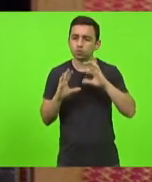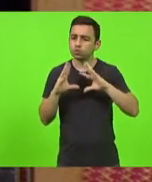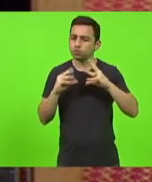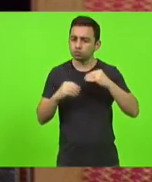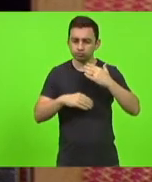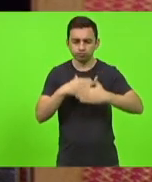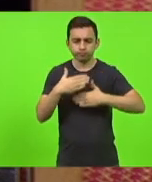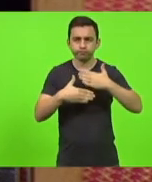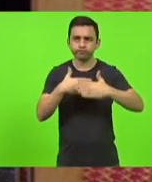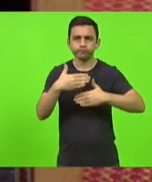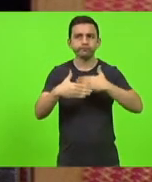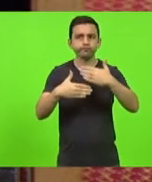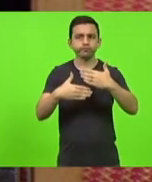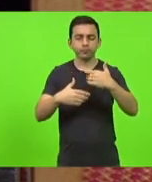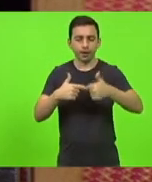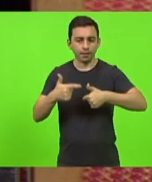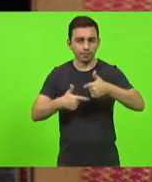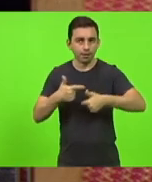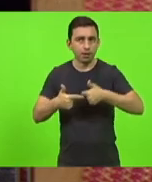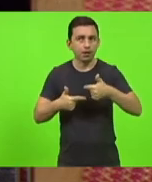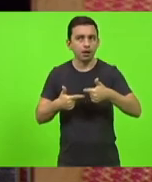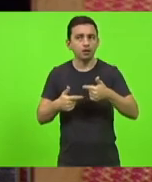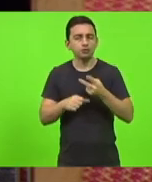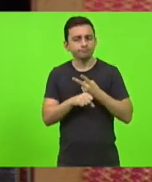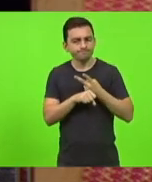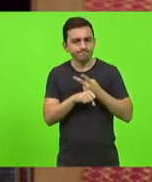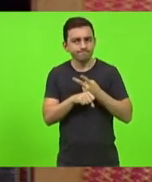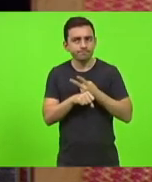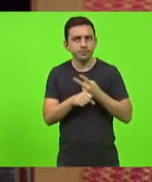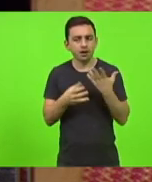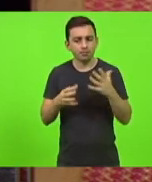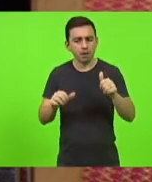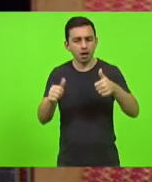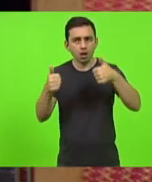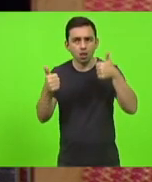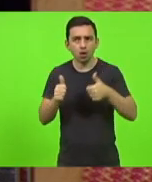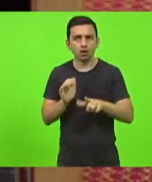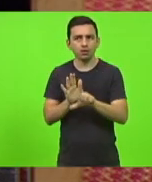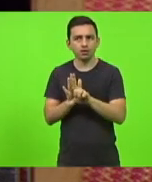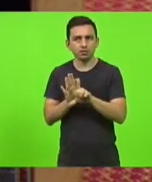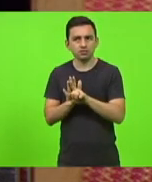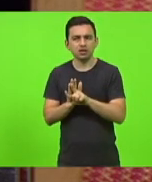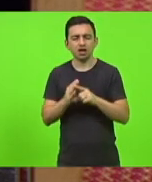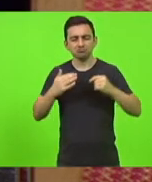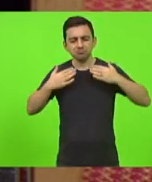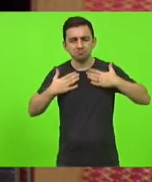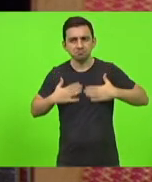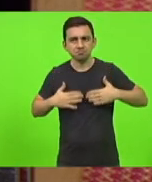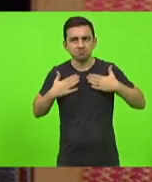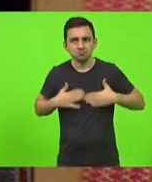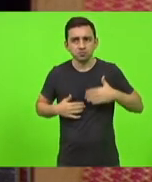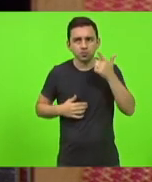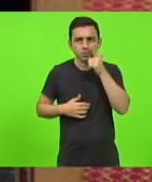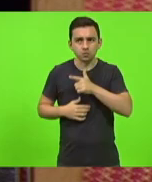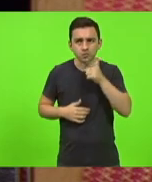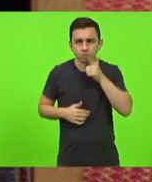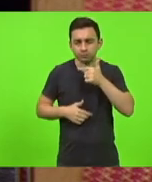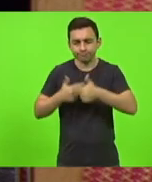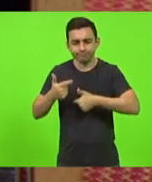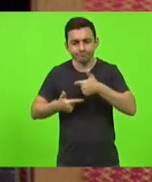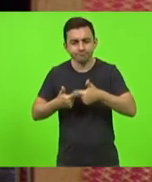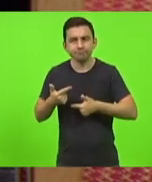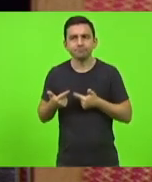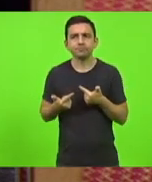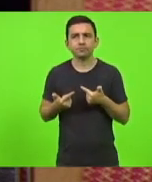carreiras, a busca da melhor legislação, de dar tranquilidade, dar condições de trabalhar,